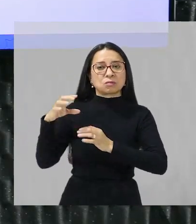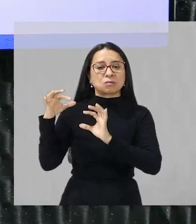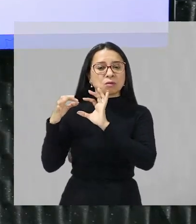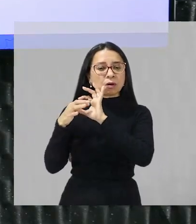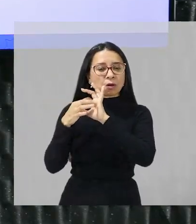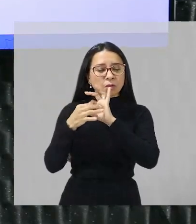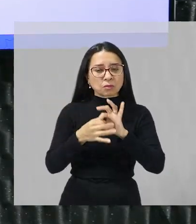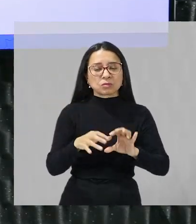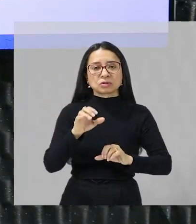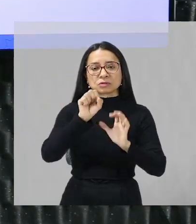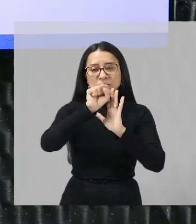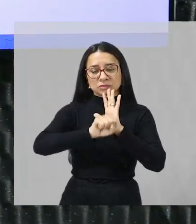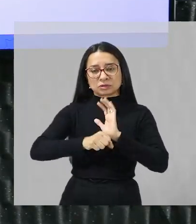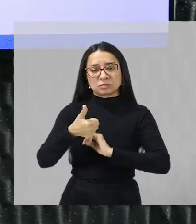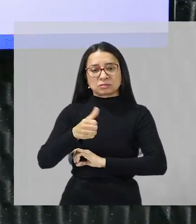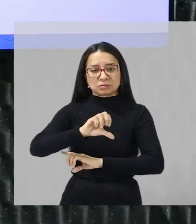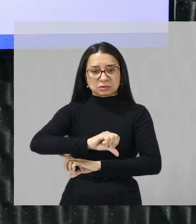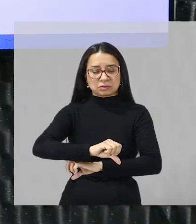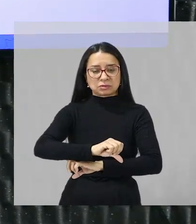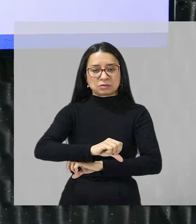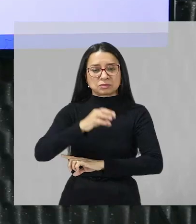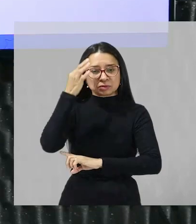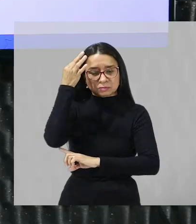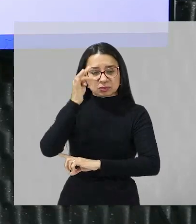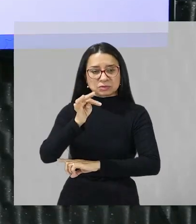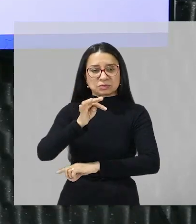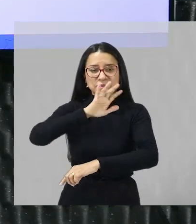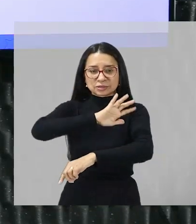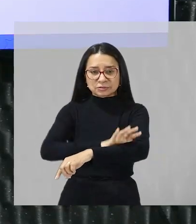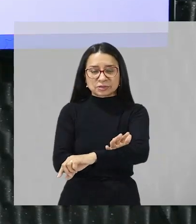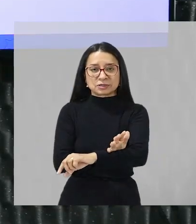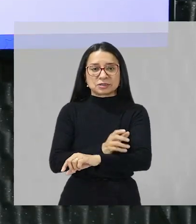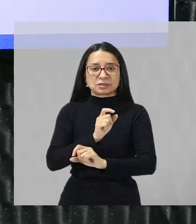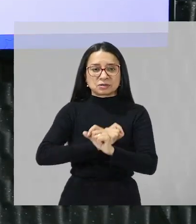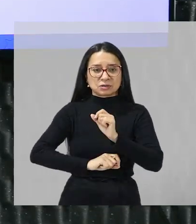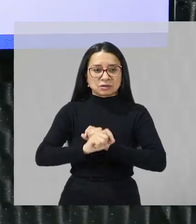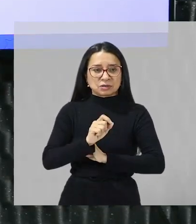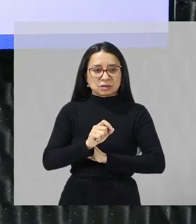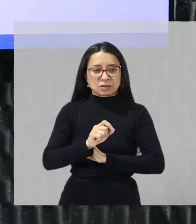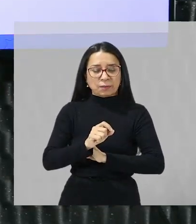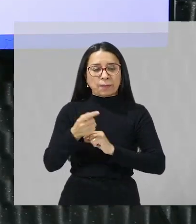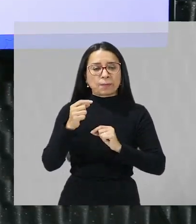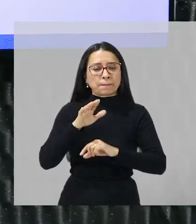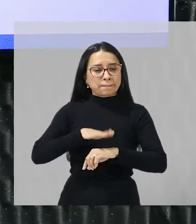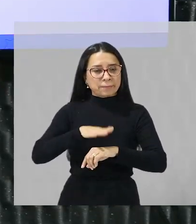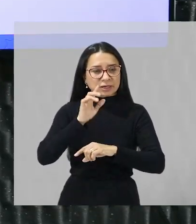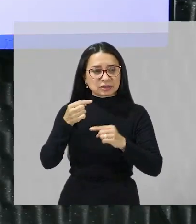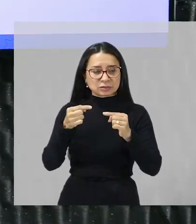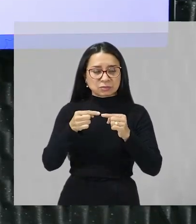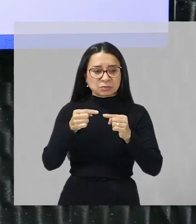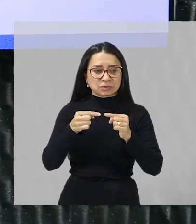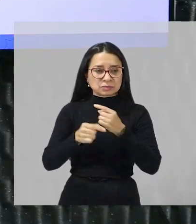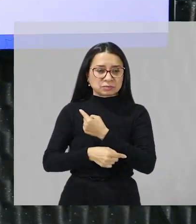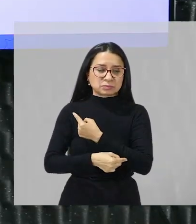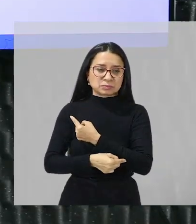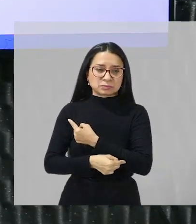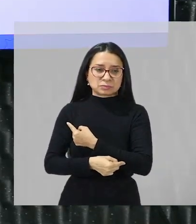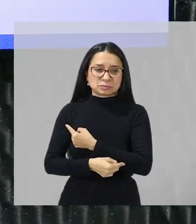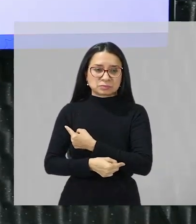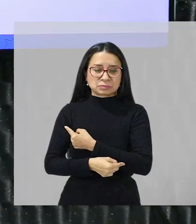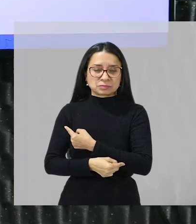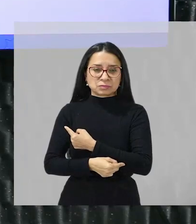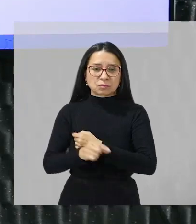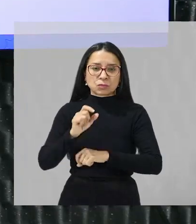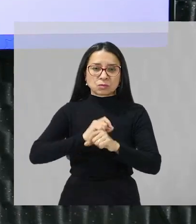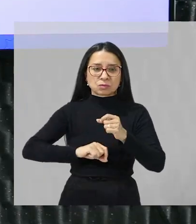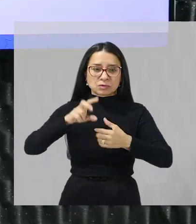nessas manifestações corporais. Não é verdade, porque ele faz uma comparação do balé com o hip hop, por exemplo. Então não